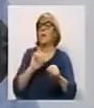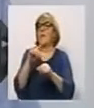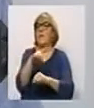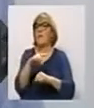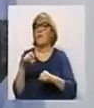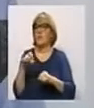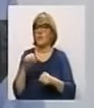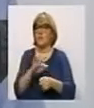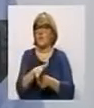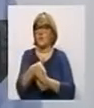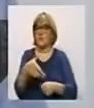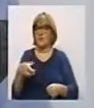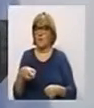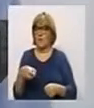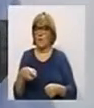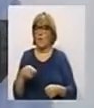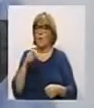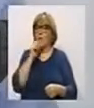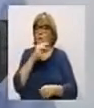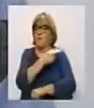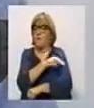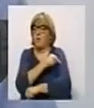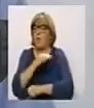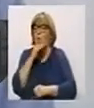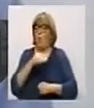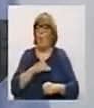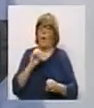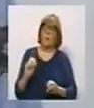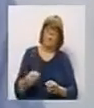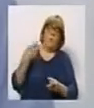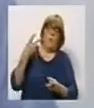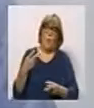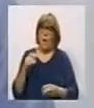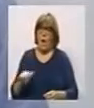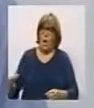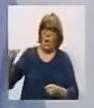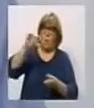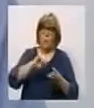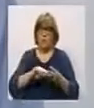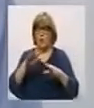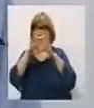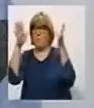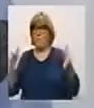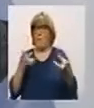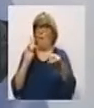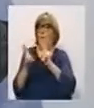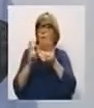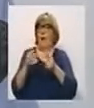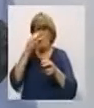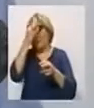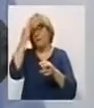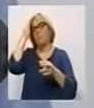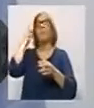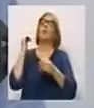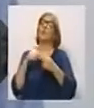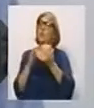vírus Covid-19. Pode ser enfermarias, quartos, mas pode ser aeroportos, pavilhões industriais, tudo